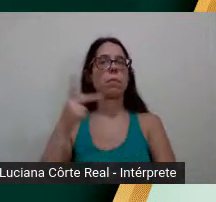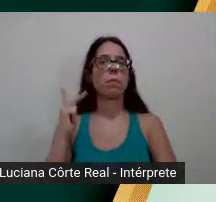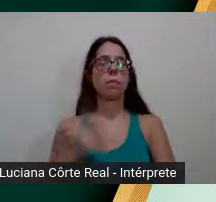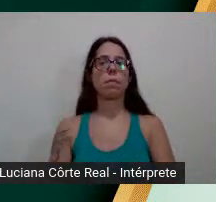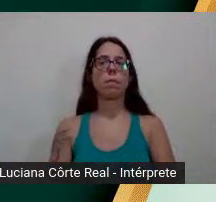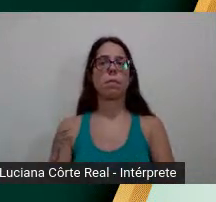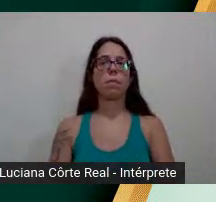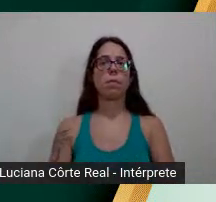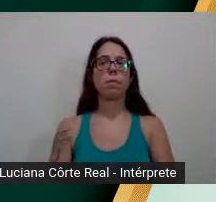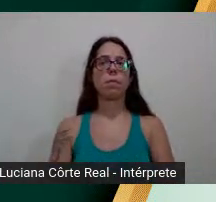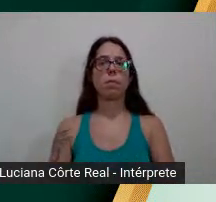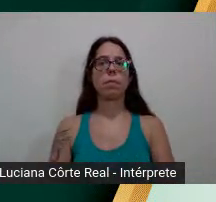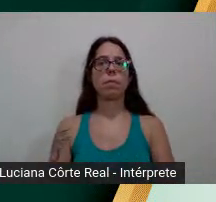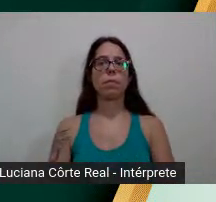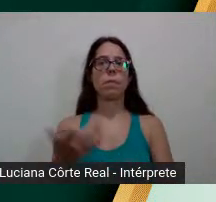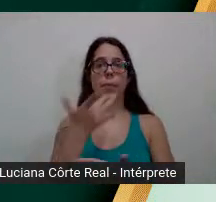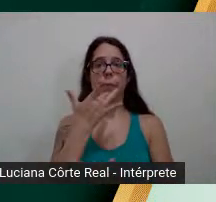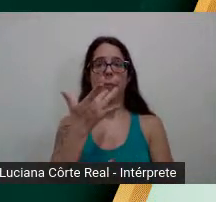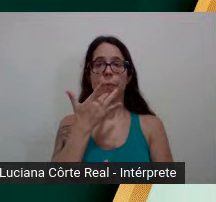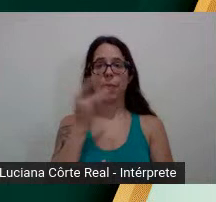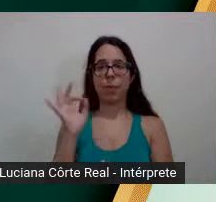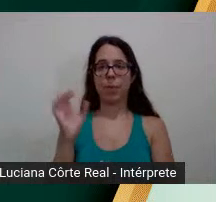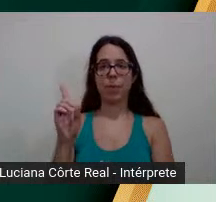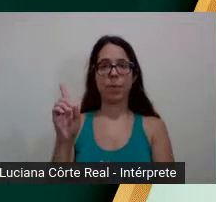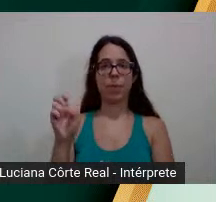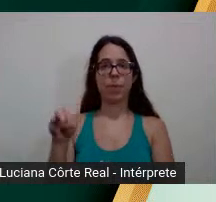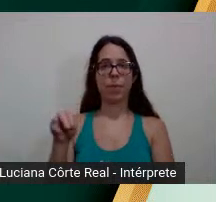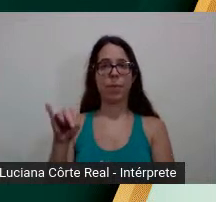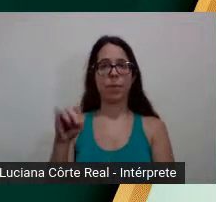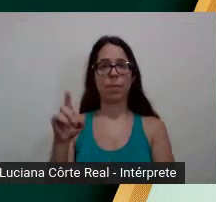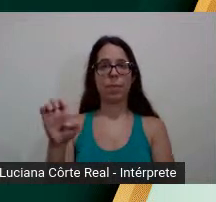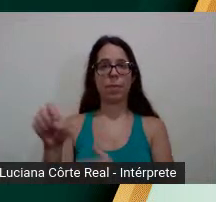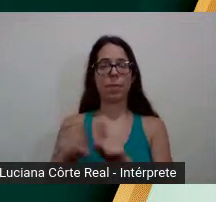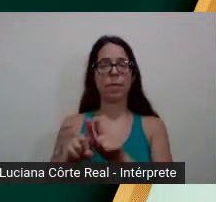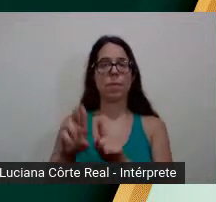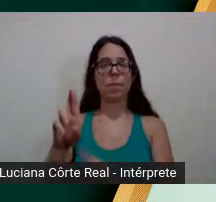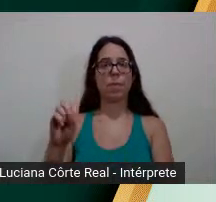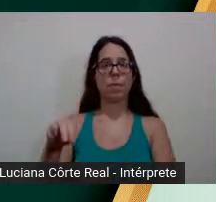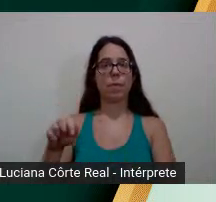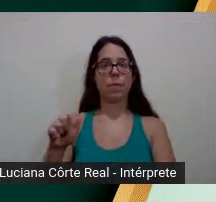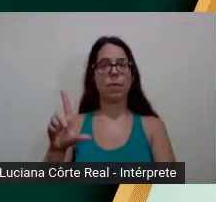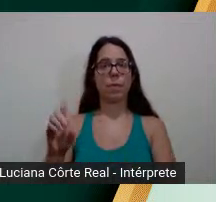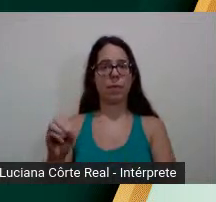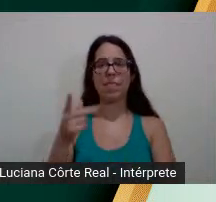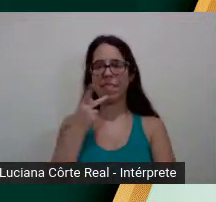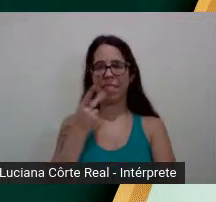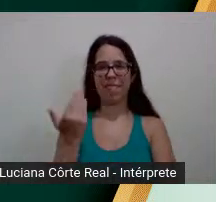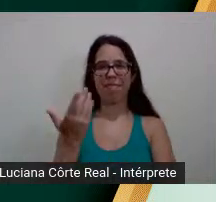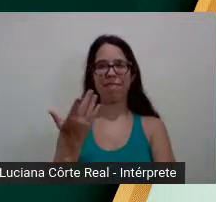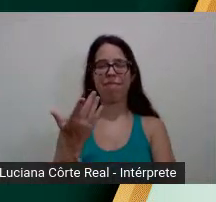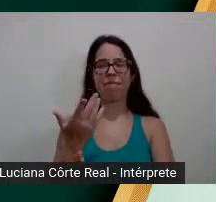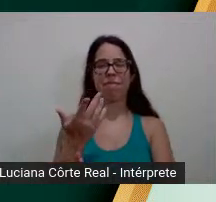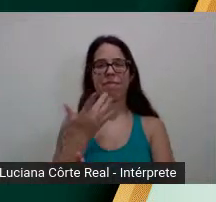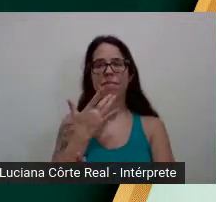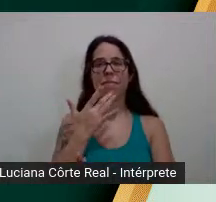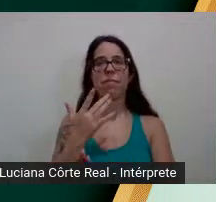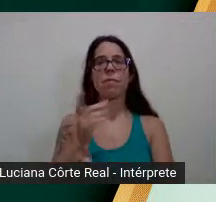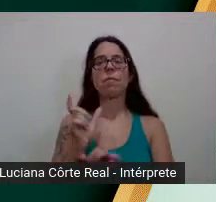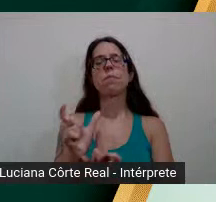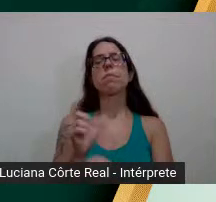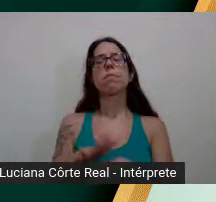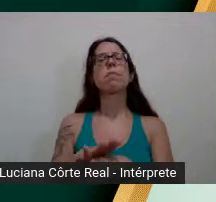E ainda dizia hoje à tarde, né, Denise, né, Ronaldo? O tempo é uma palavra assim, que a gente deixa uma